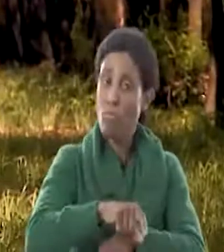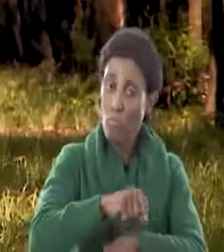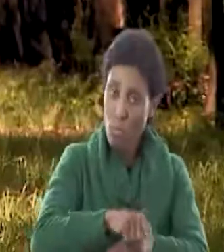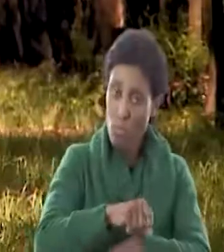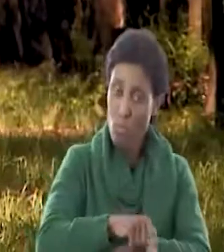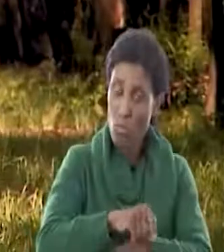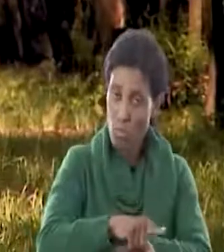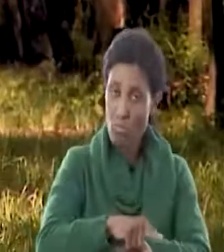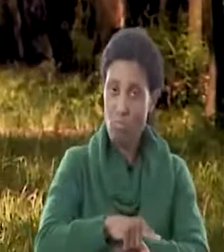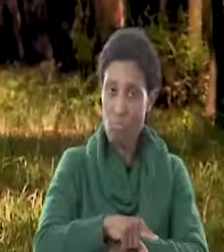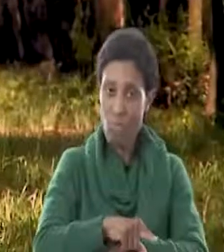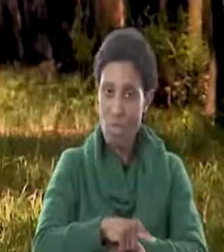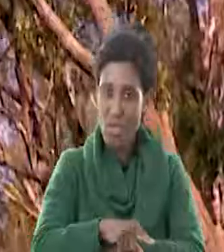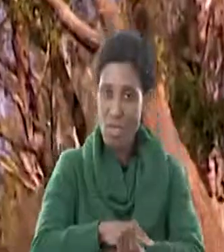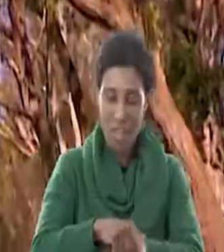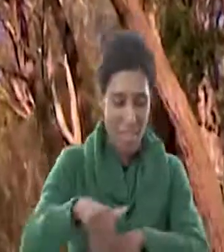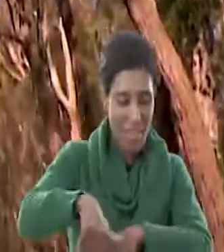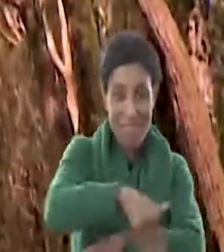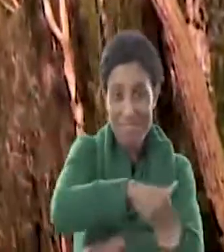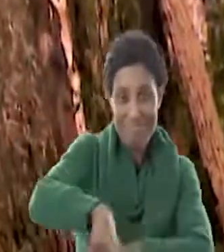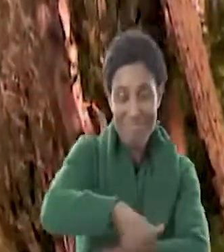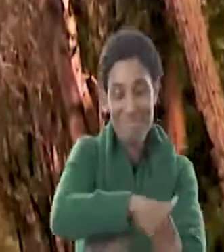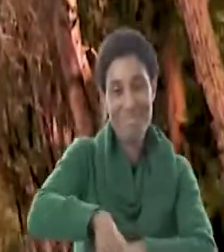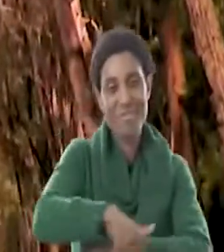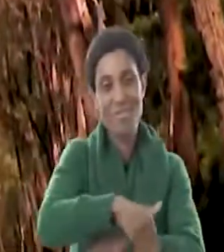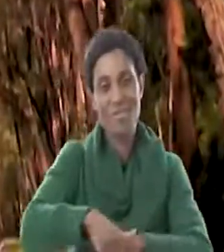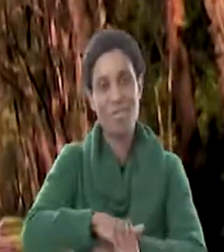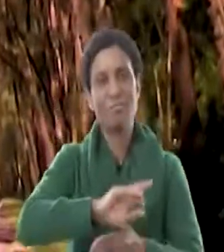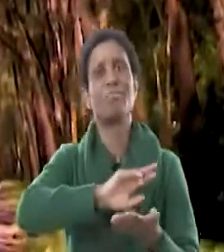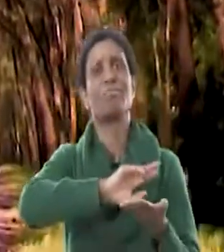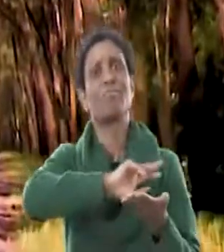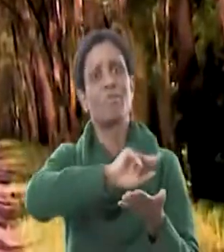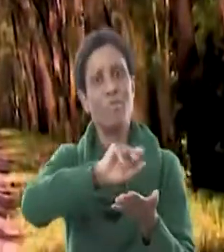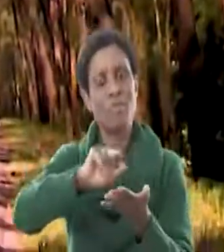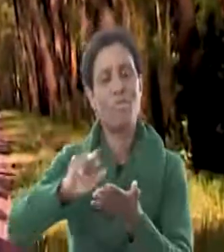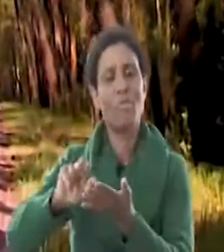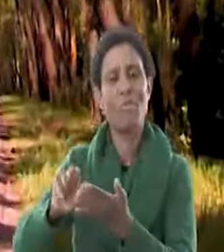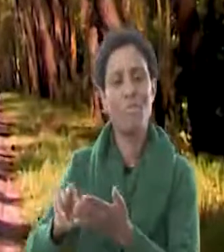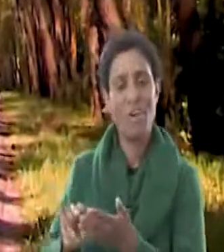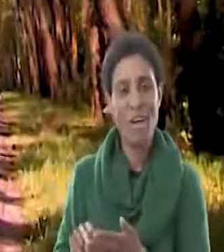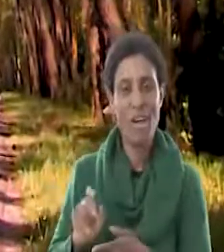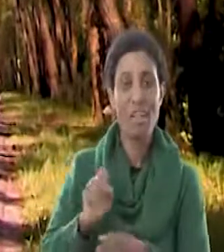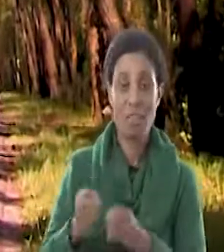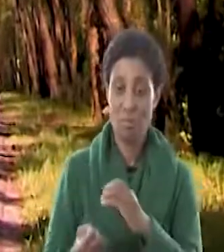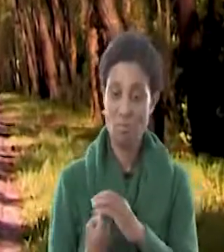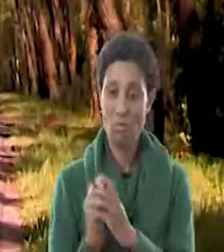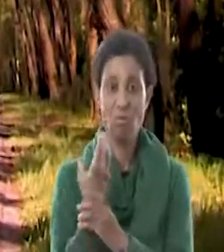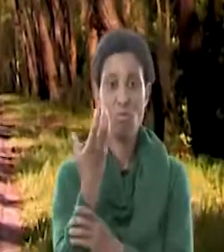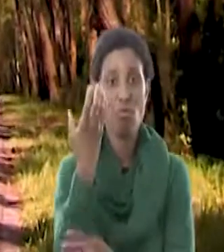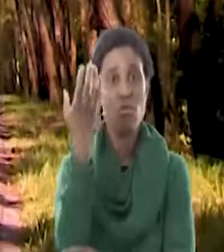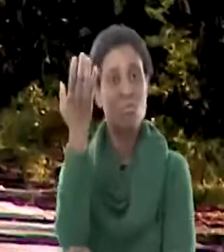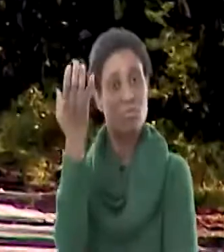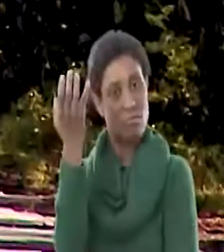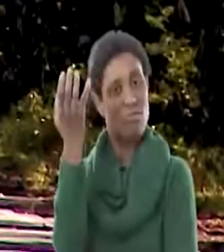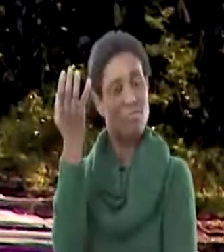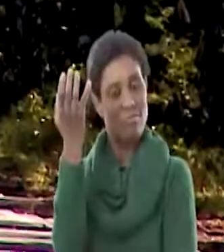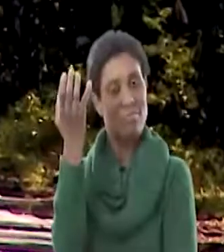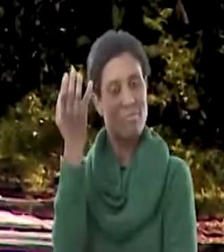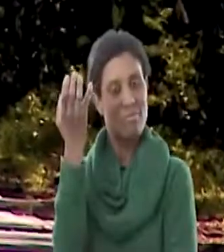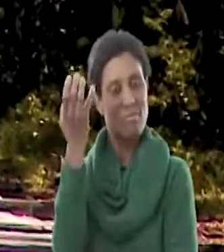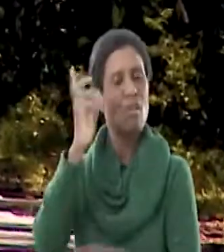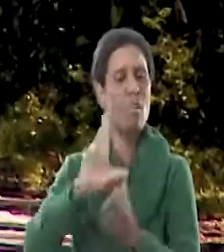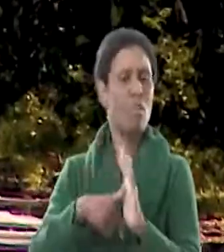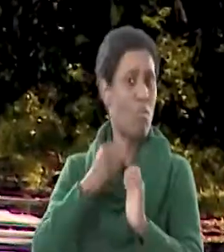Garcia, plantou aqui, no acostamento da RS-040, centenas de mudas de eucalipto da espécie